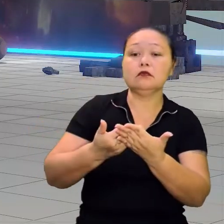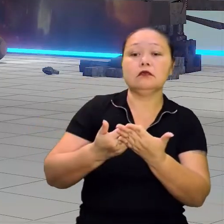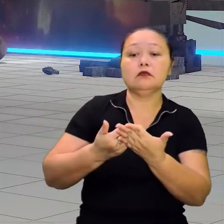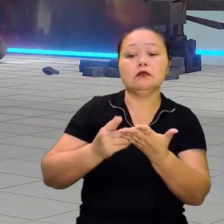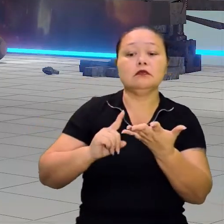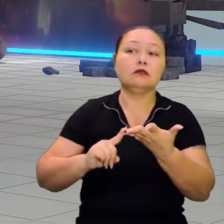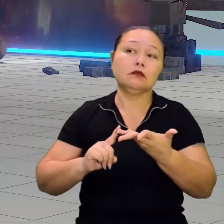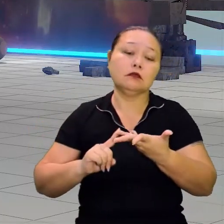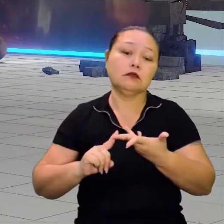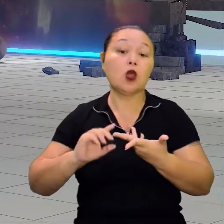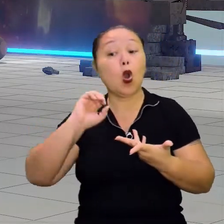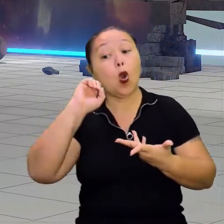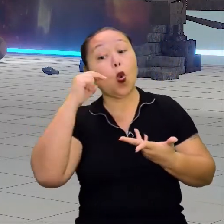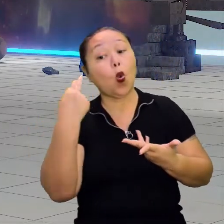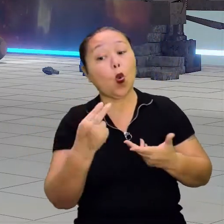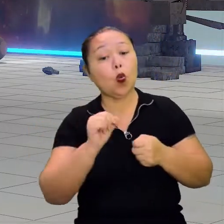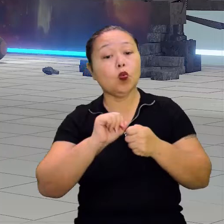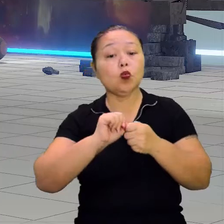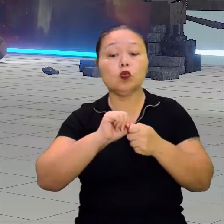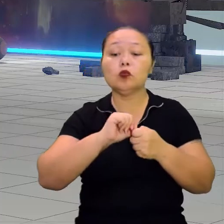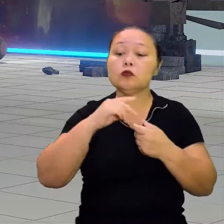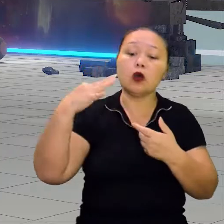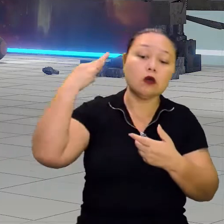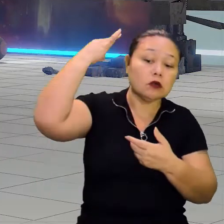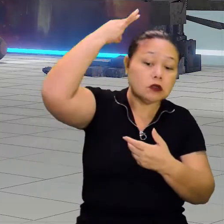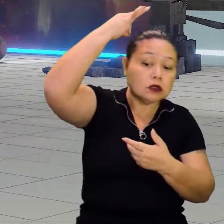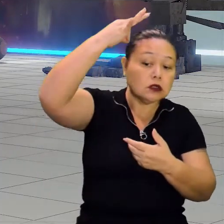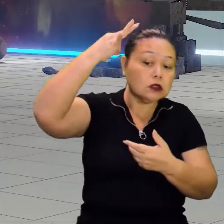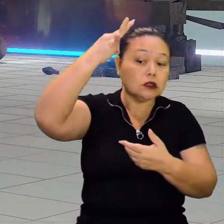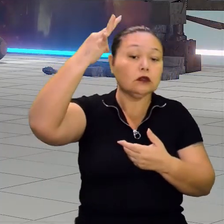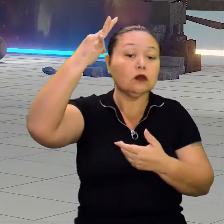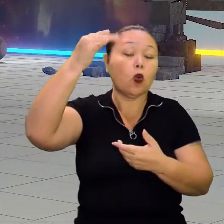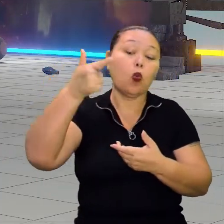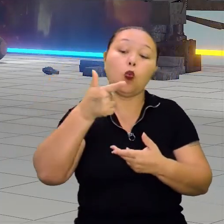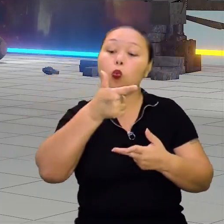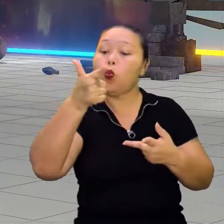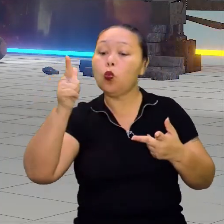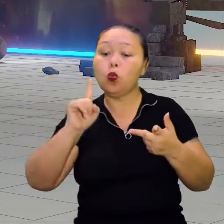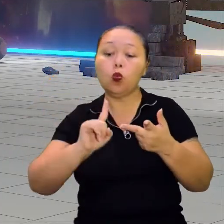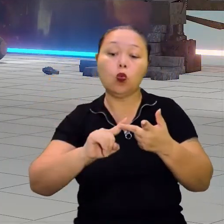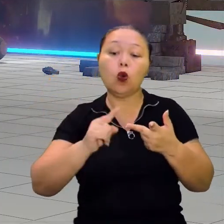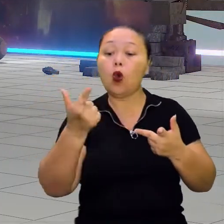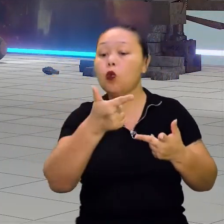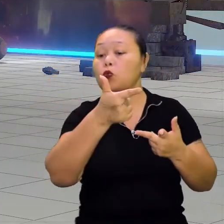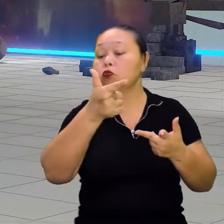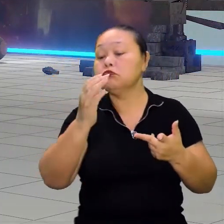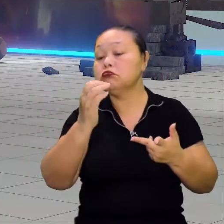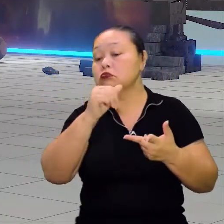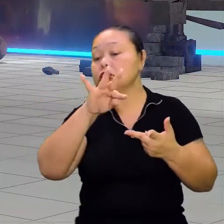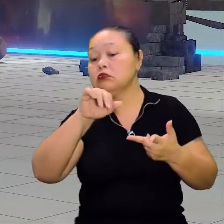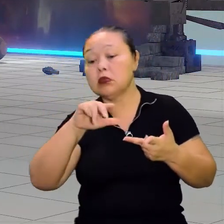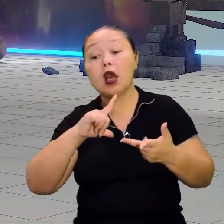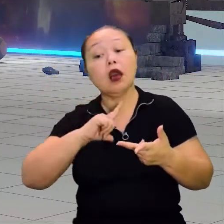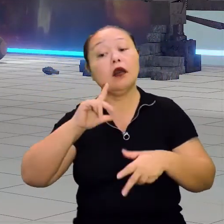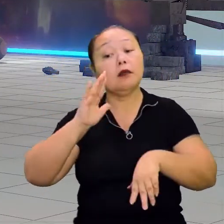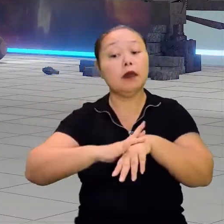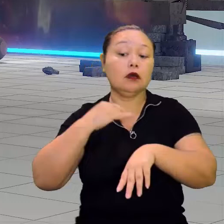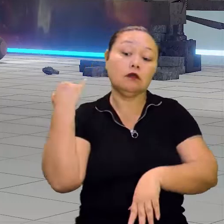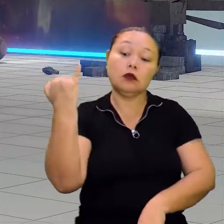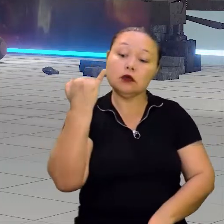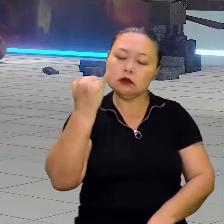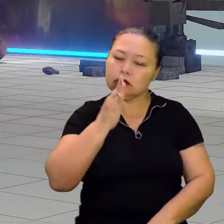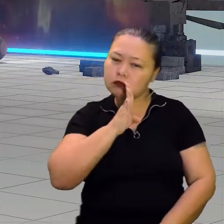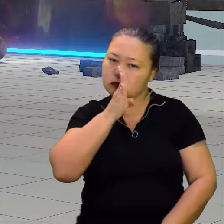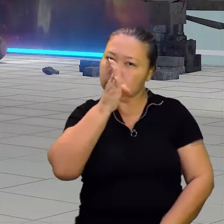e etc. Ou outros irão para o espiritismo, ou outros irão para qualquer outra seita. O importante é que segue um Deus,